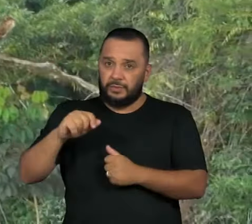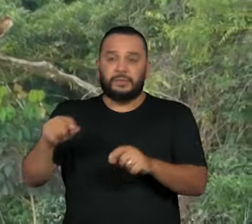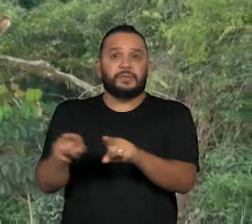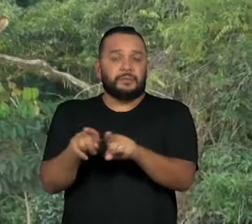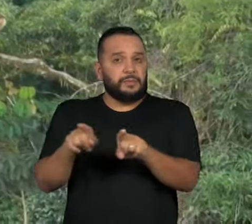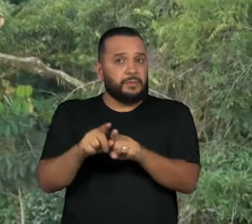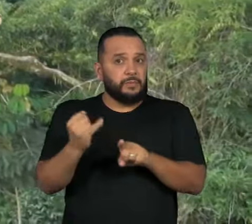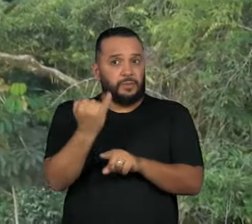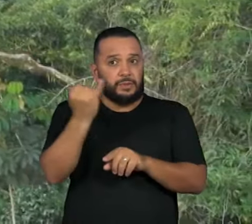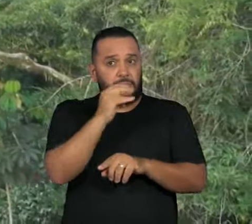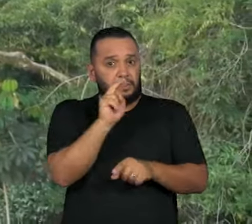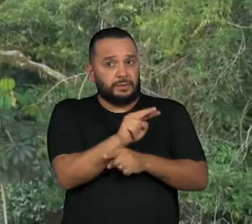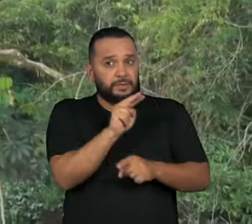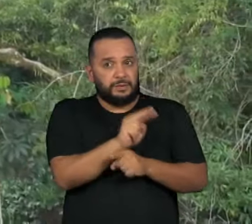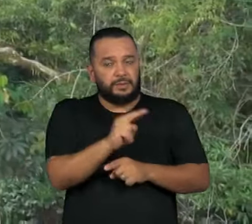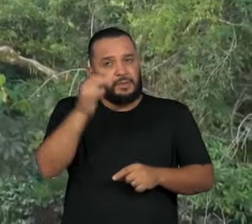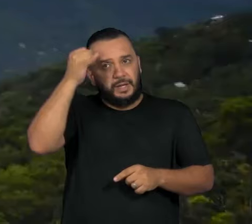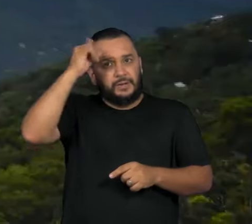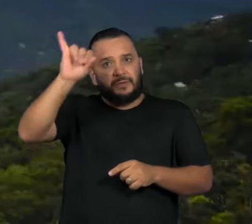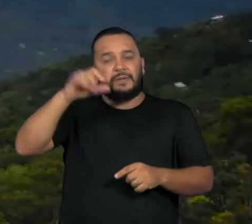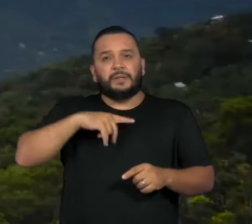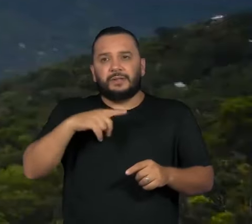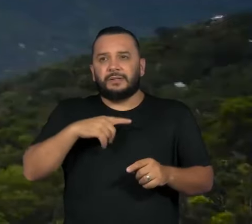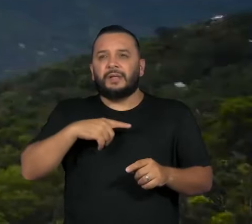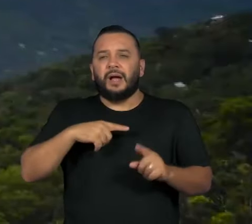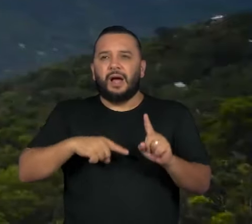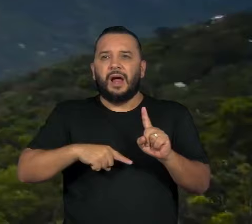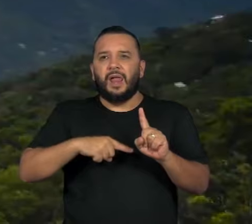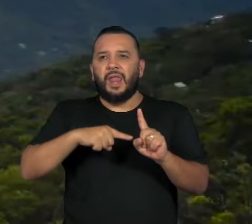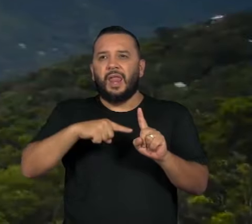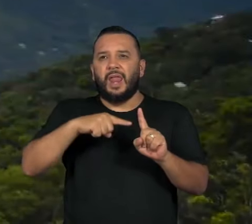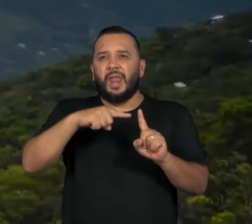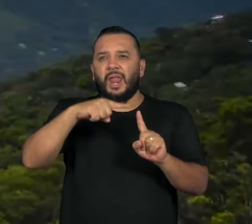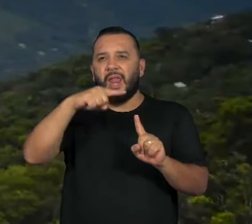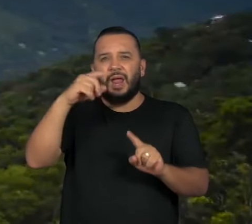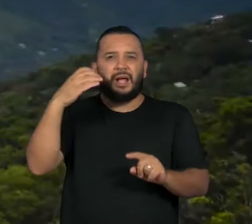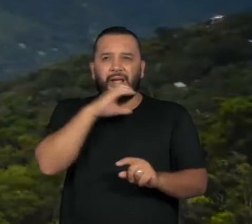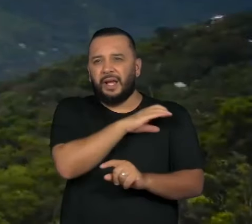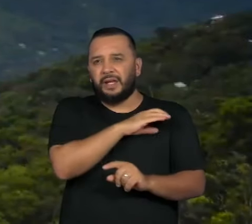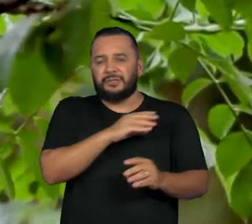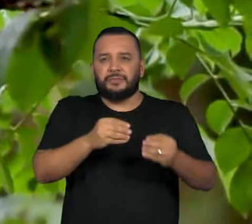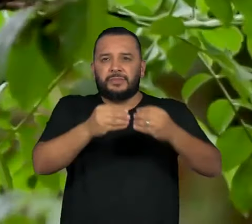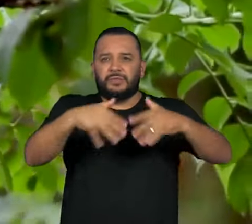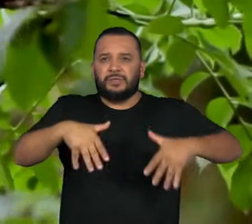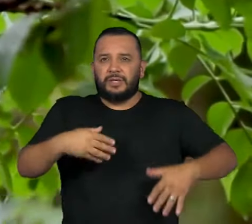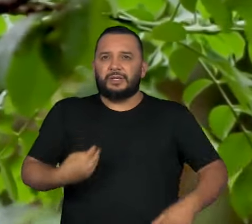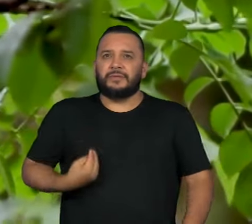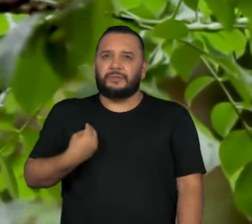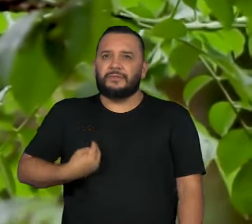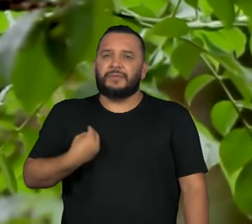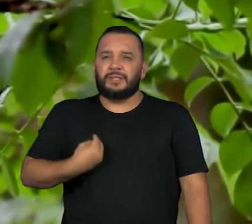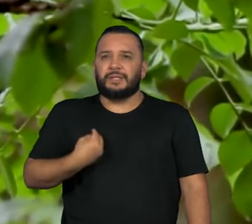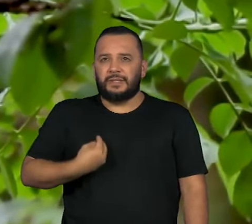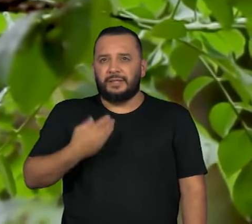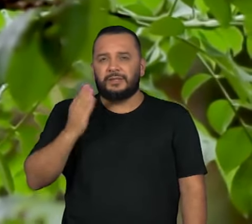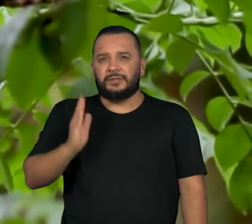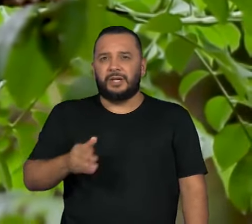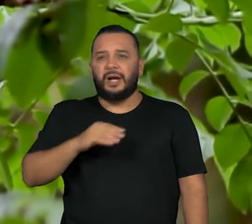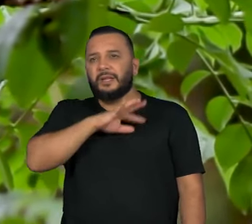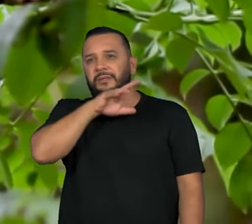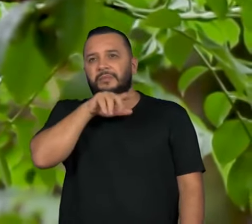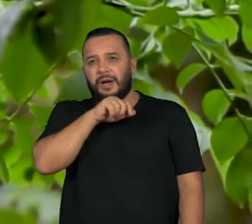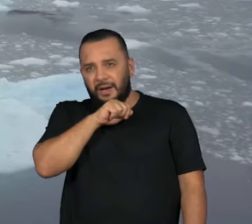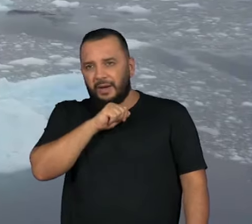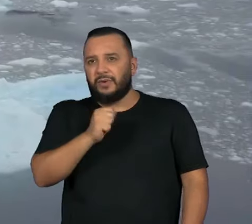conservá-las para evitar que a temperatura média se eleve ainda mais, comprometendo a vida de várias espécies, inclusive